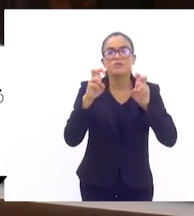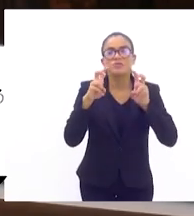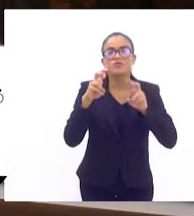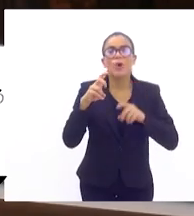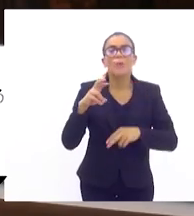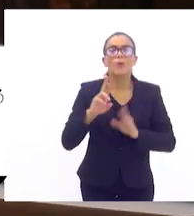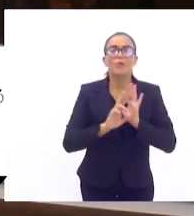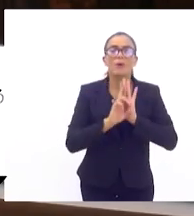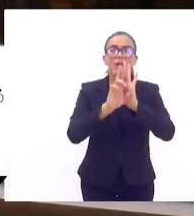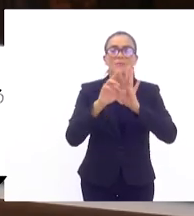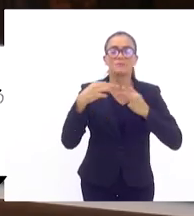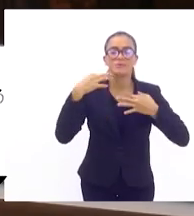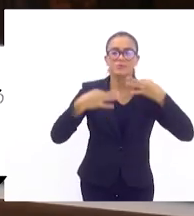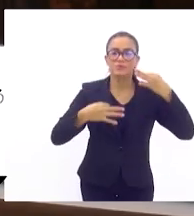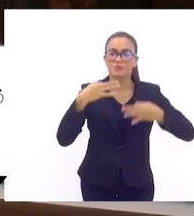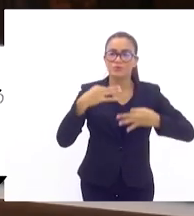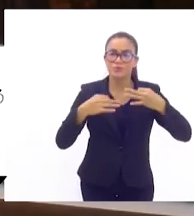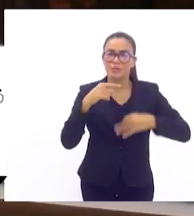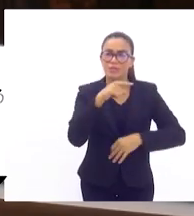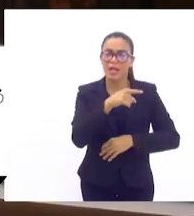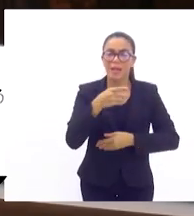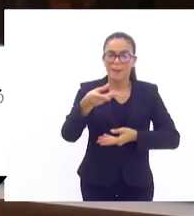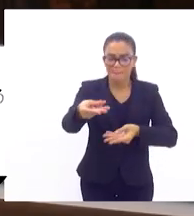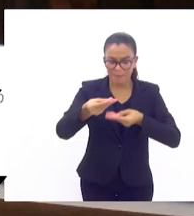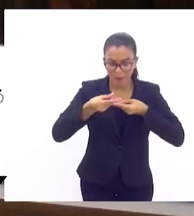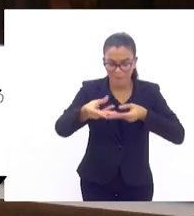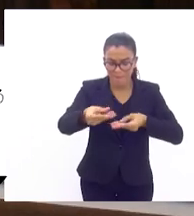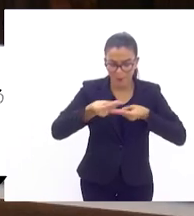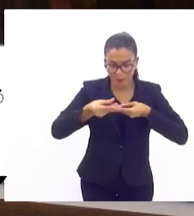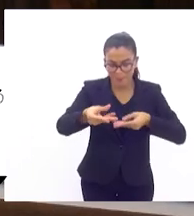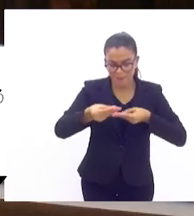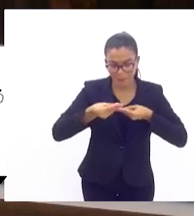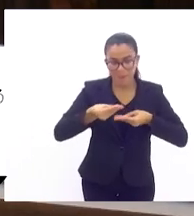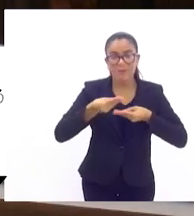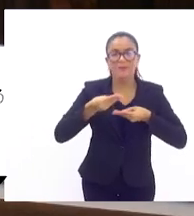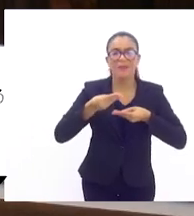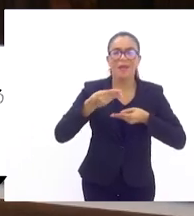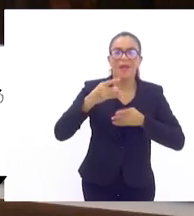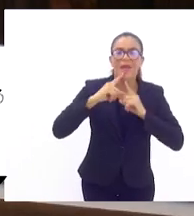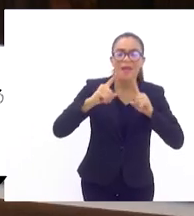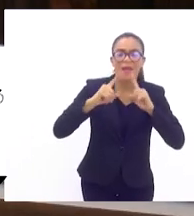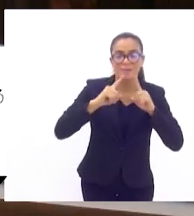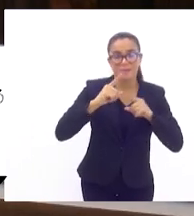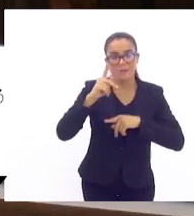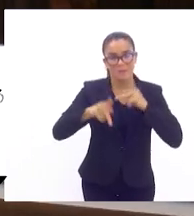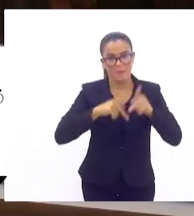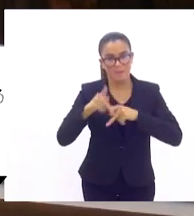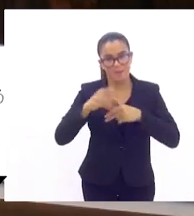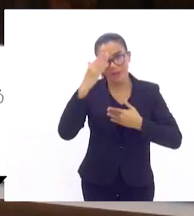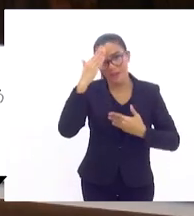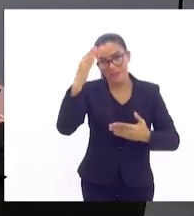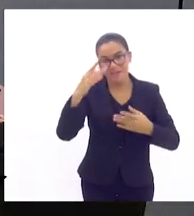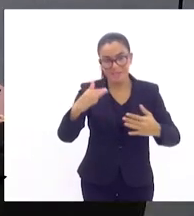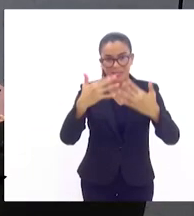está na linha de frente, na ponta, recebendo também a demanda dessa população. Mais uma vez, agradeço a atenção. Obrigado.